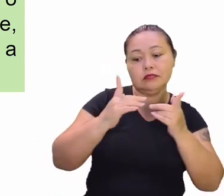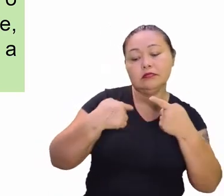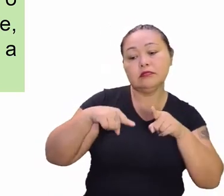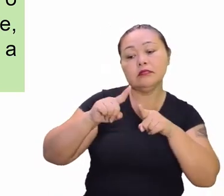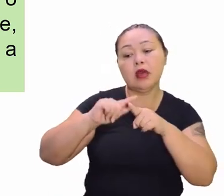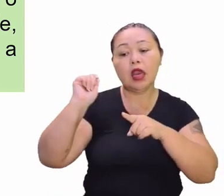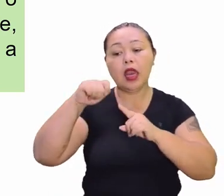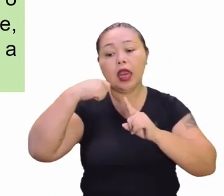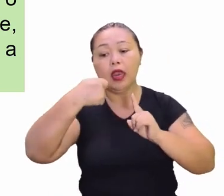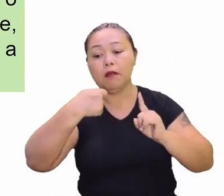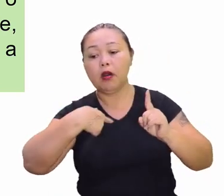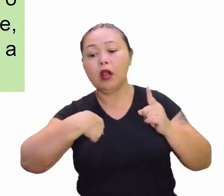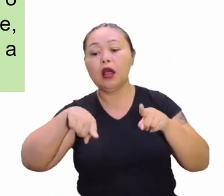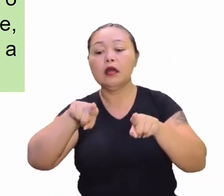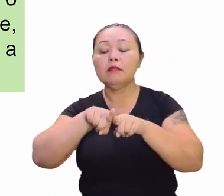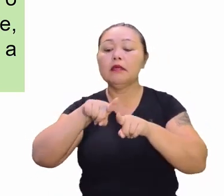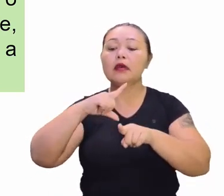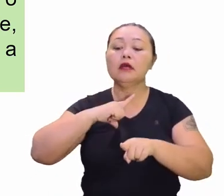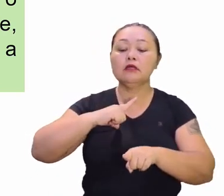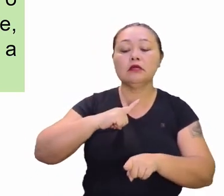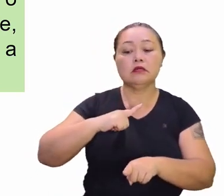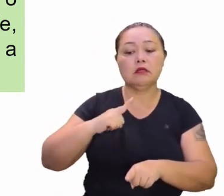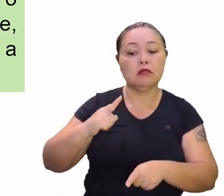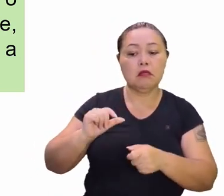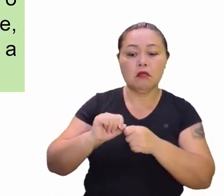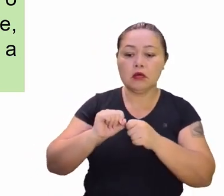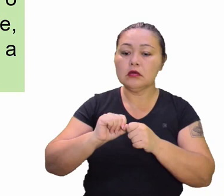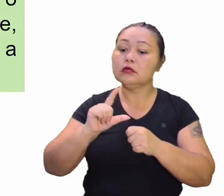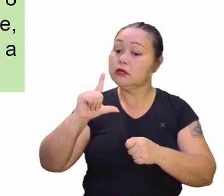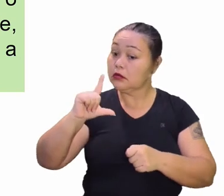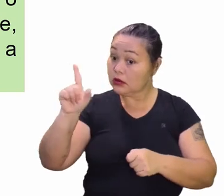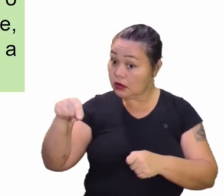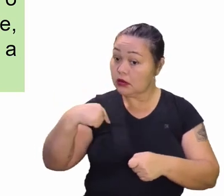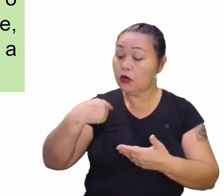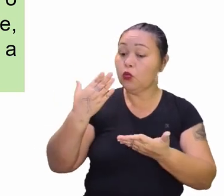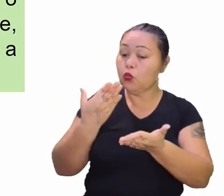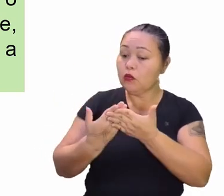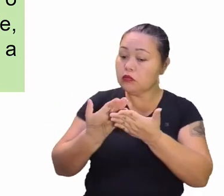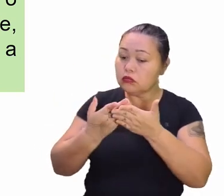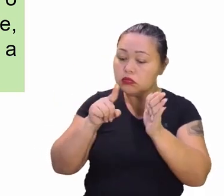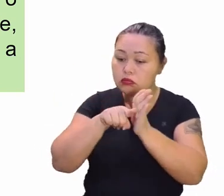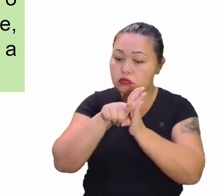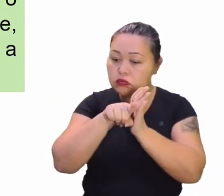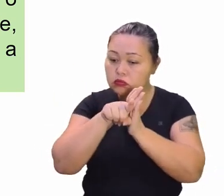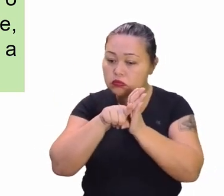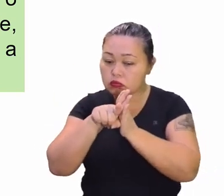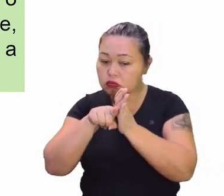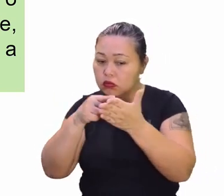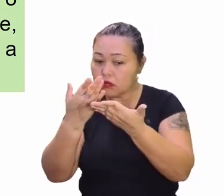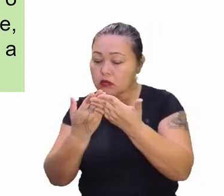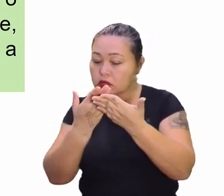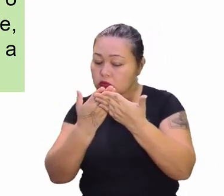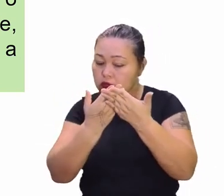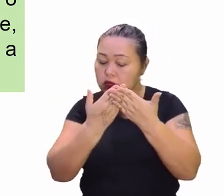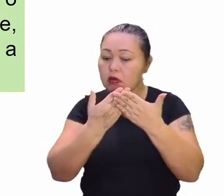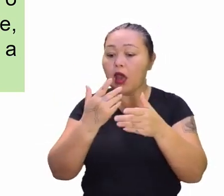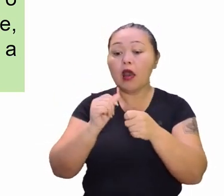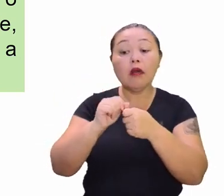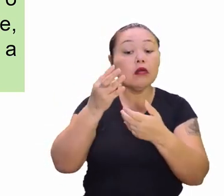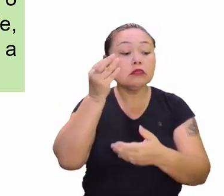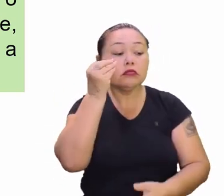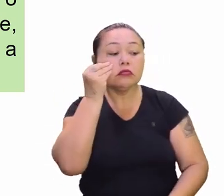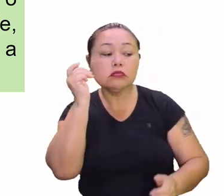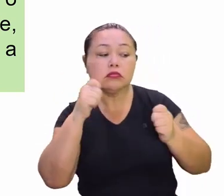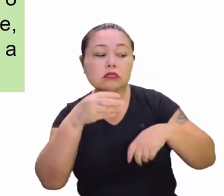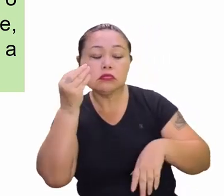e não ser tão radical. Então, por isso que existem esses estudos pelos órgãos do meio ambiente a nível Brasil, para poder verificar